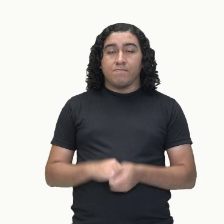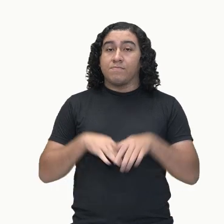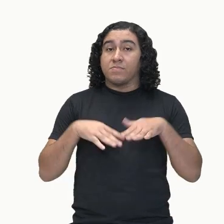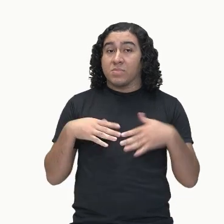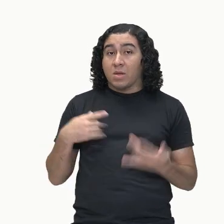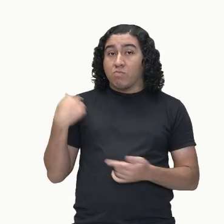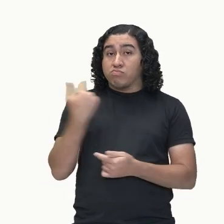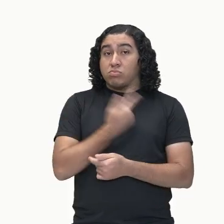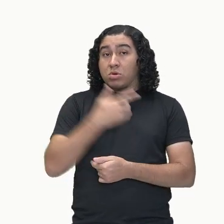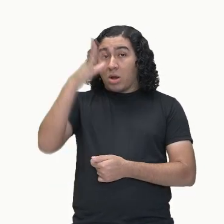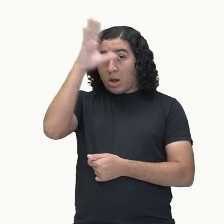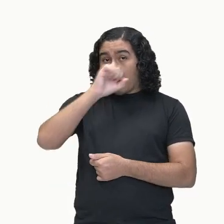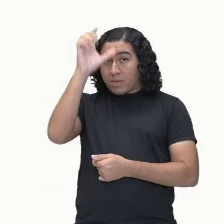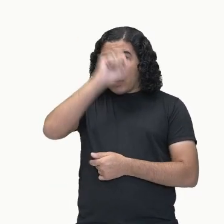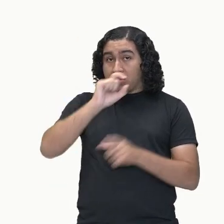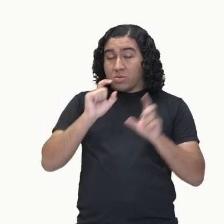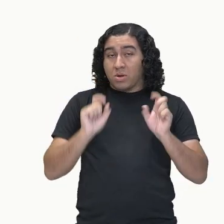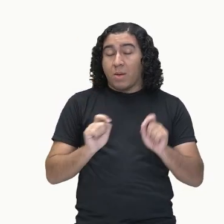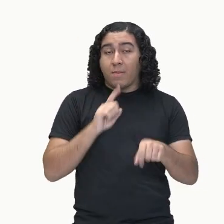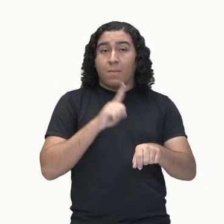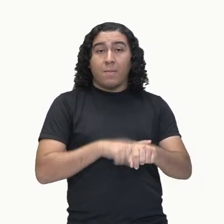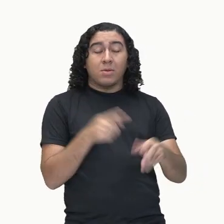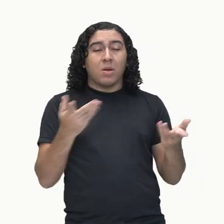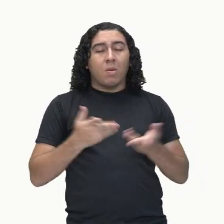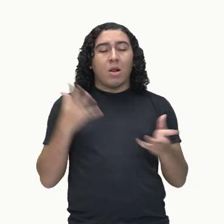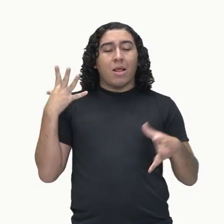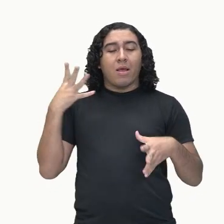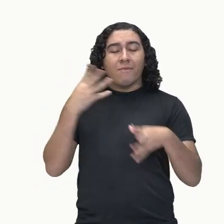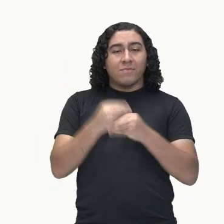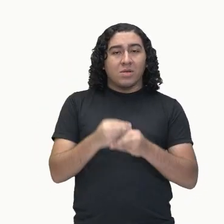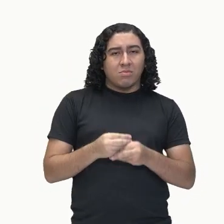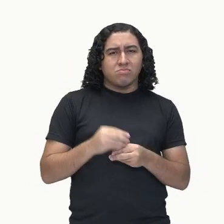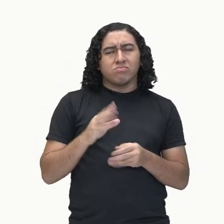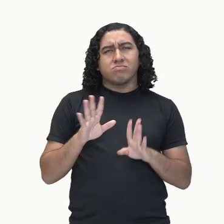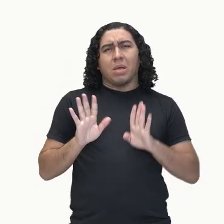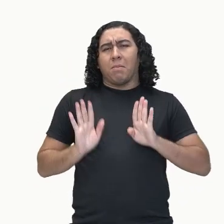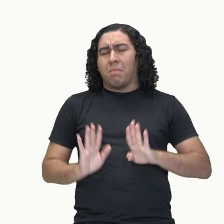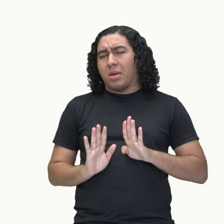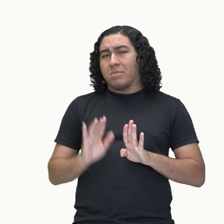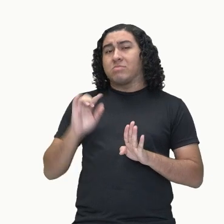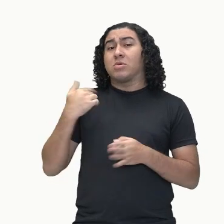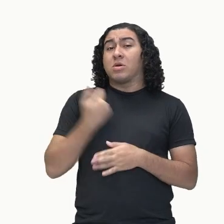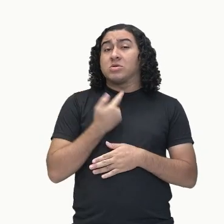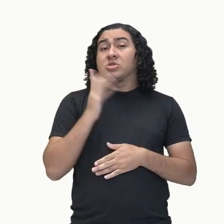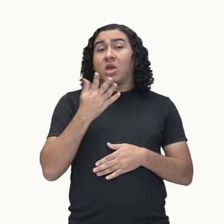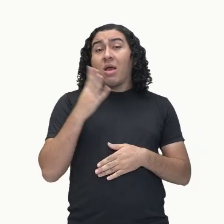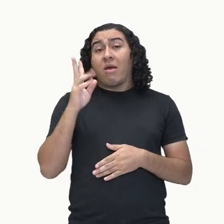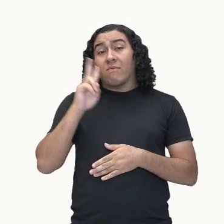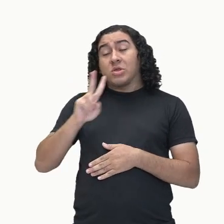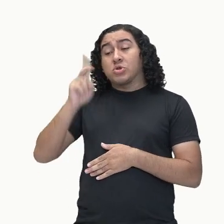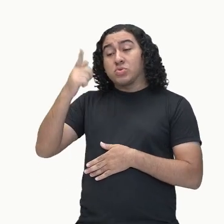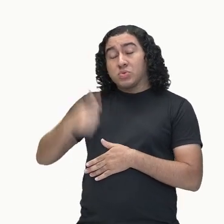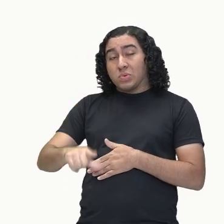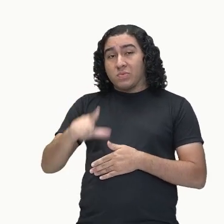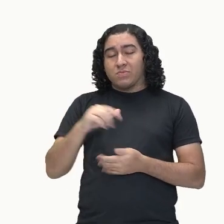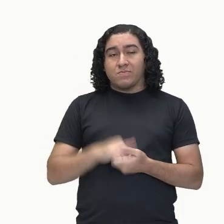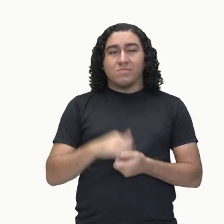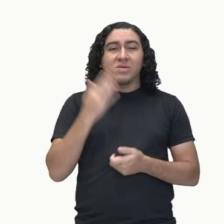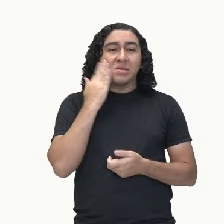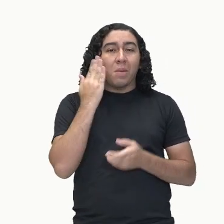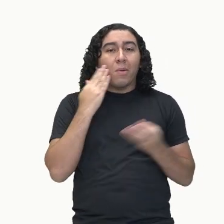nós vamos aprender aqui nesse momento nessa revisão não digo aprender né Nós vamos rever né e saber